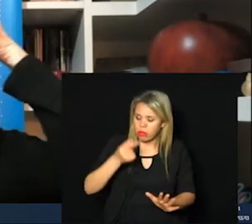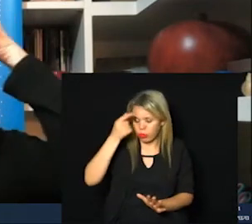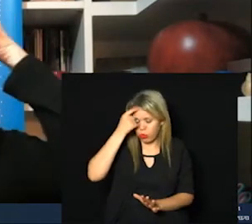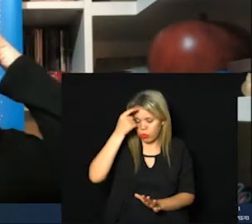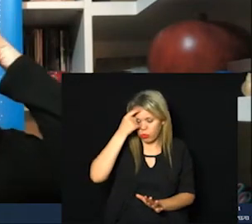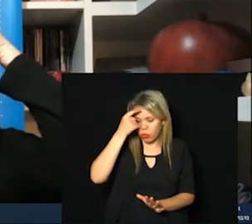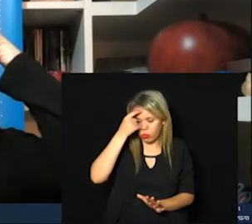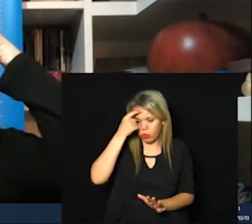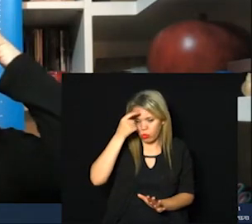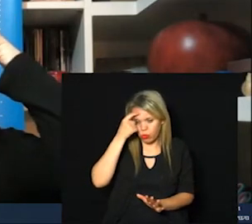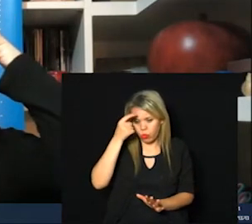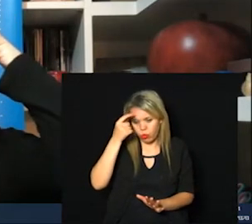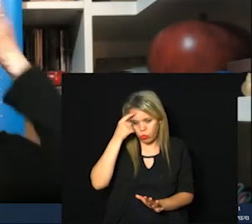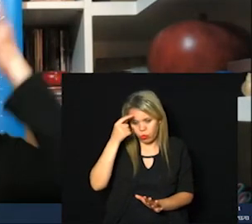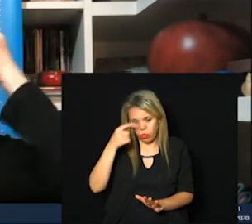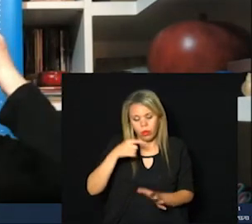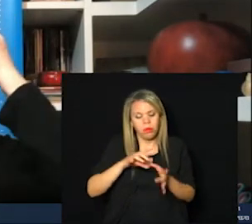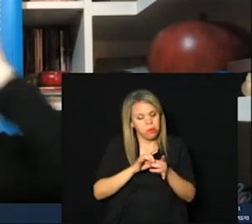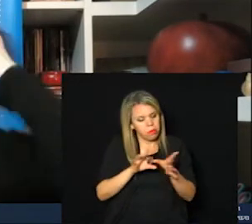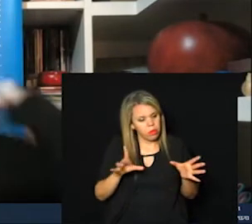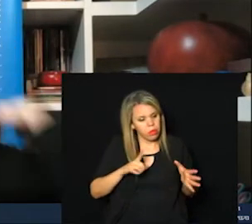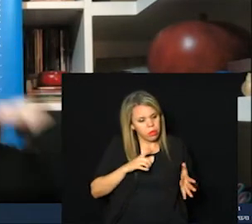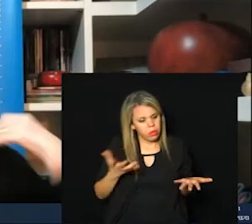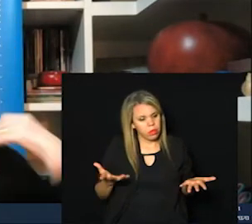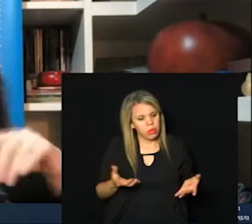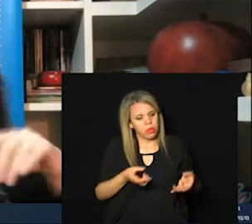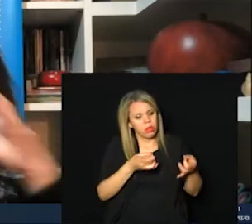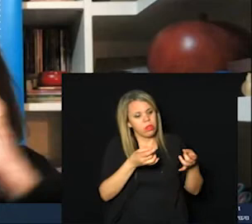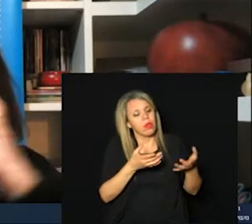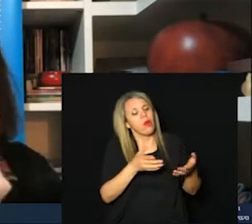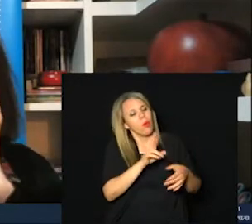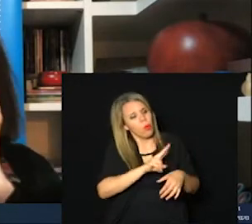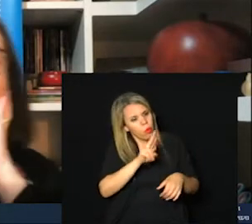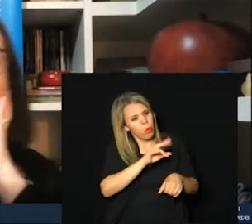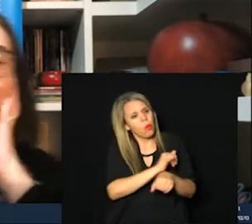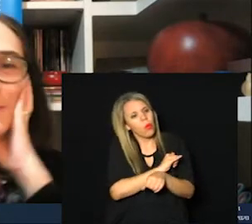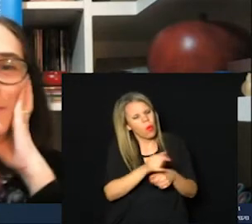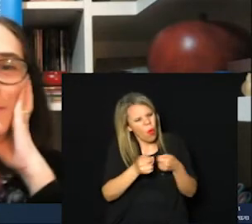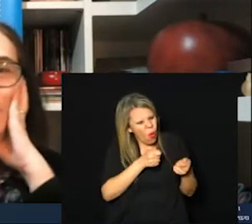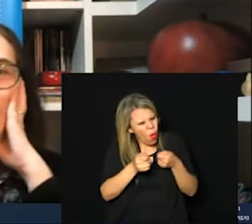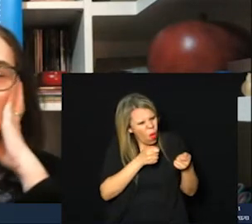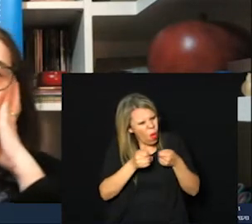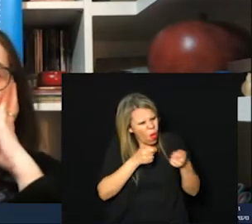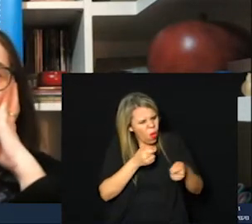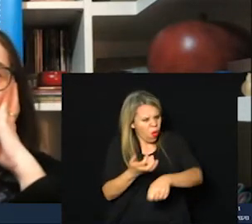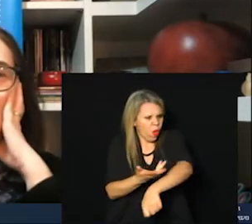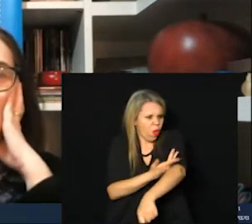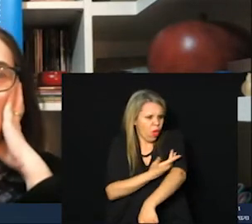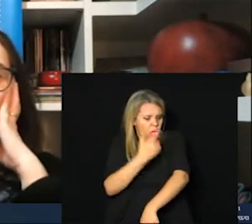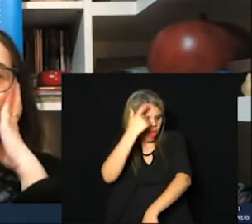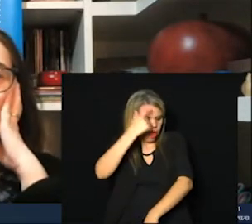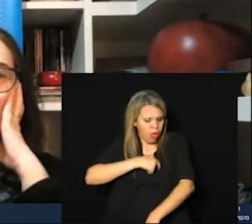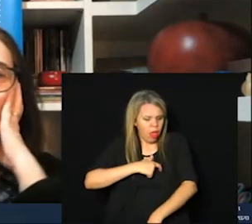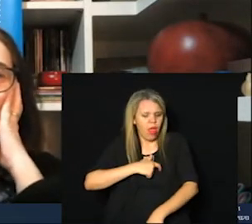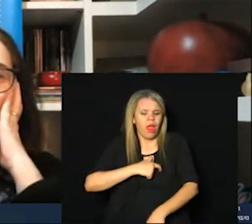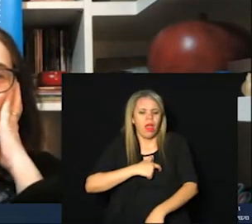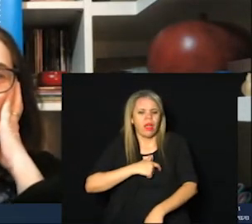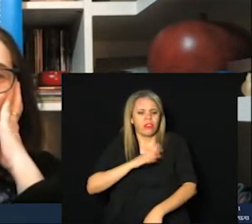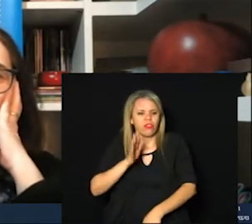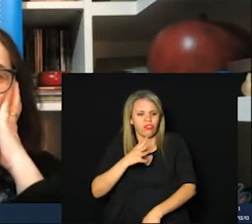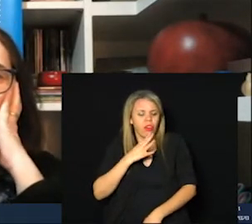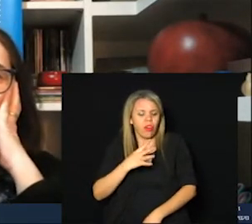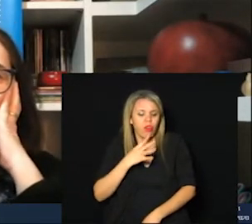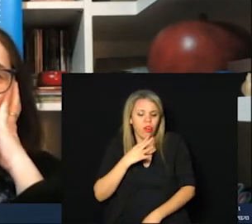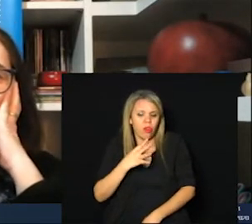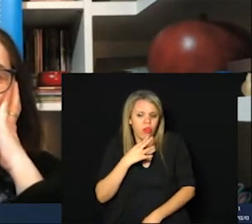autoconsciência que lhe permite lançar mão de estratégias de autocontrole e gestão das emoções que eu, muitas vezes, já conhecendo